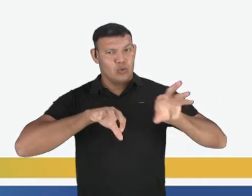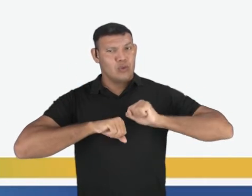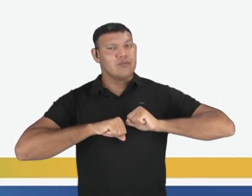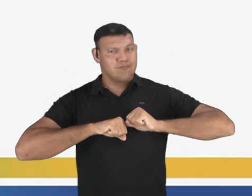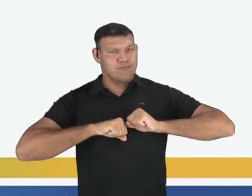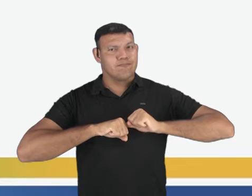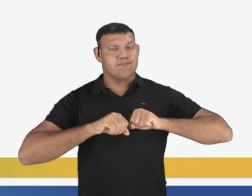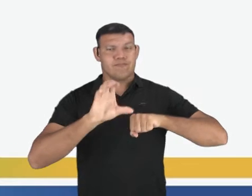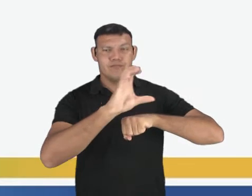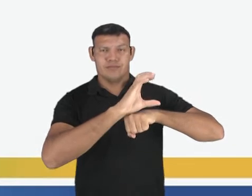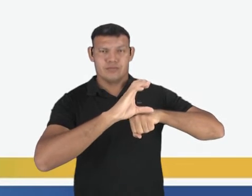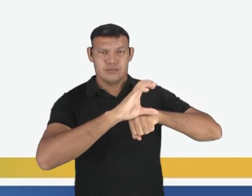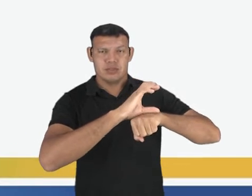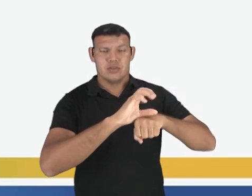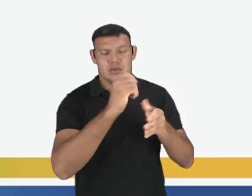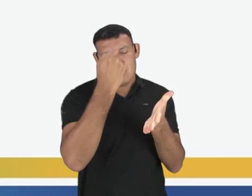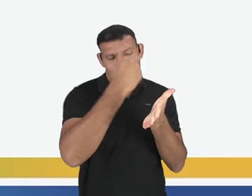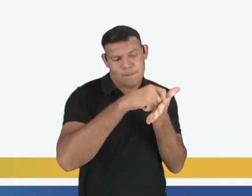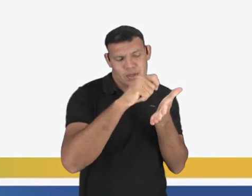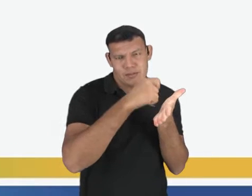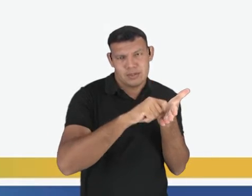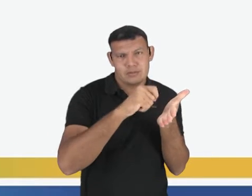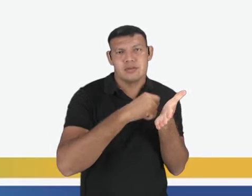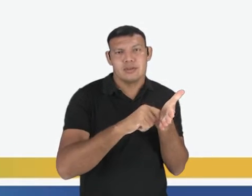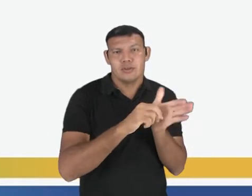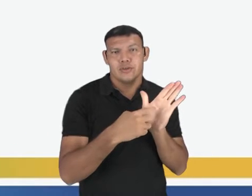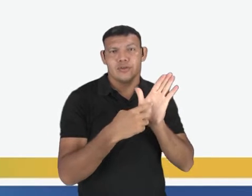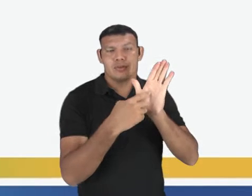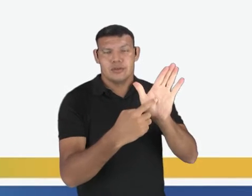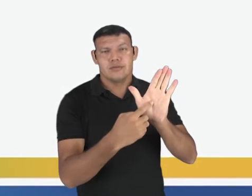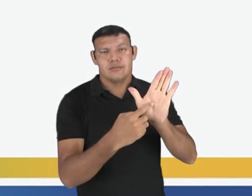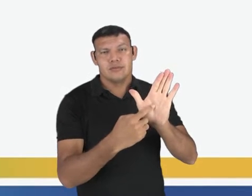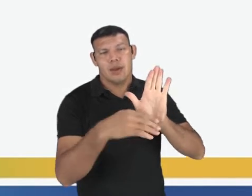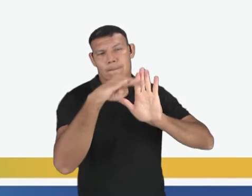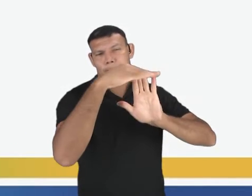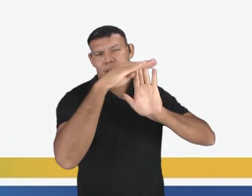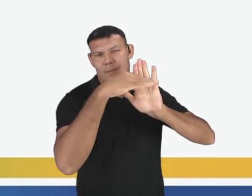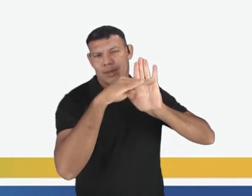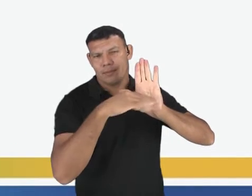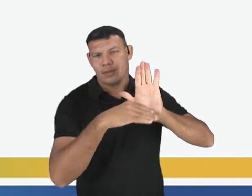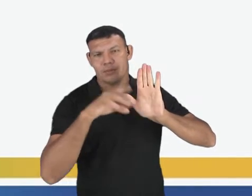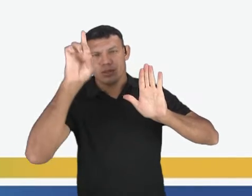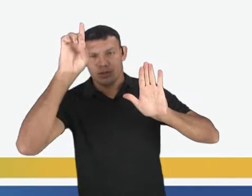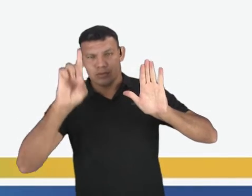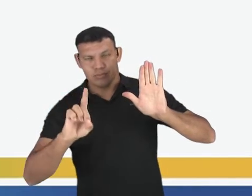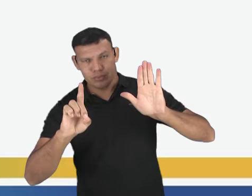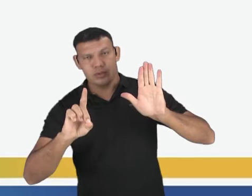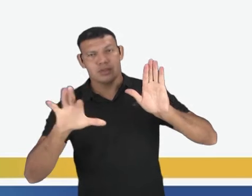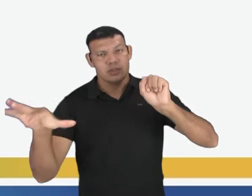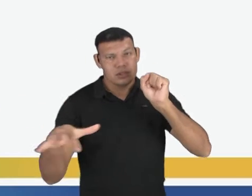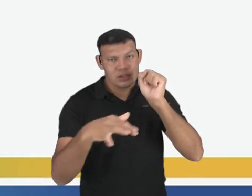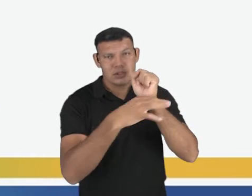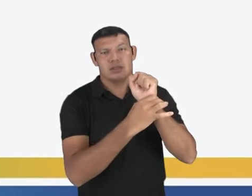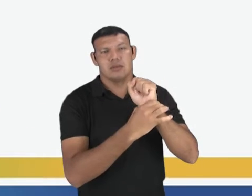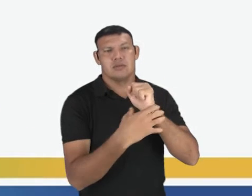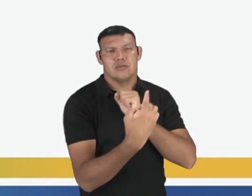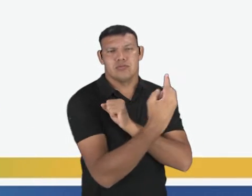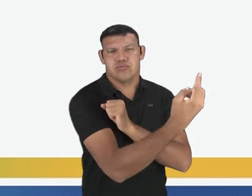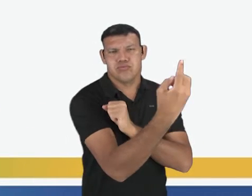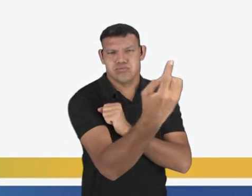uma Constituição escrita, que prescreve uma lista de direitos e garantias individuais